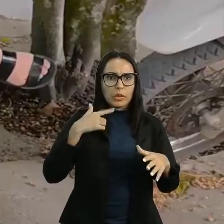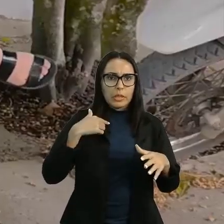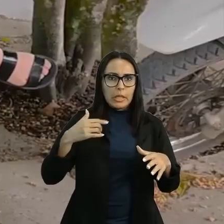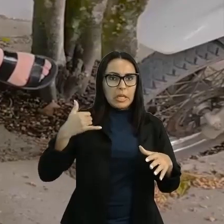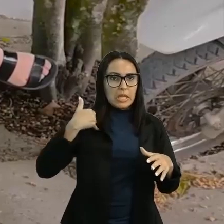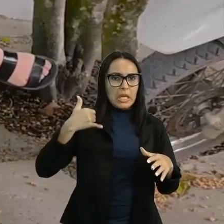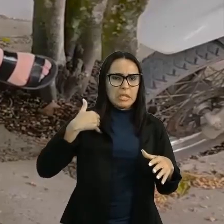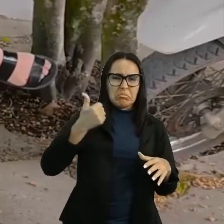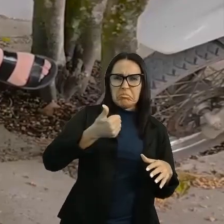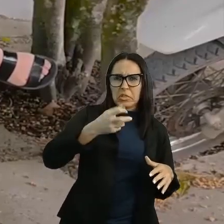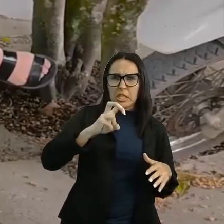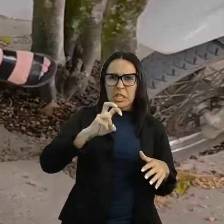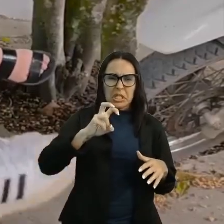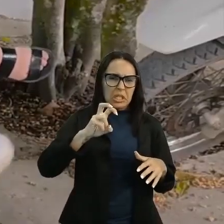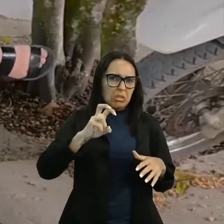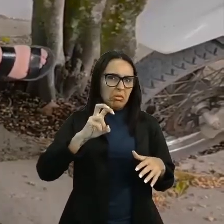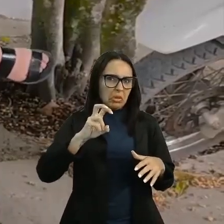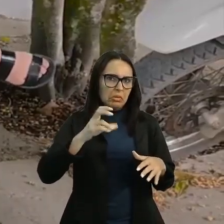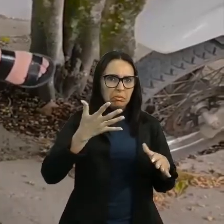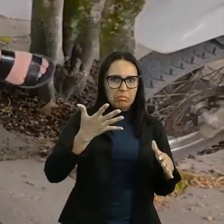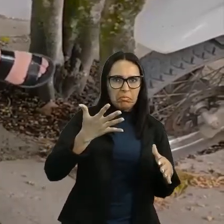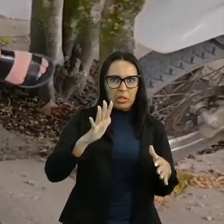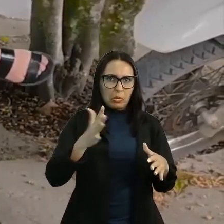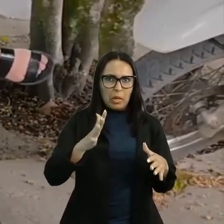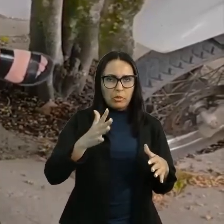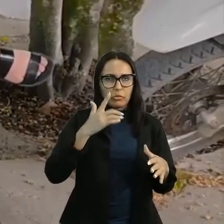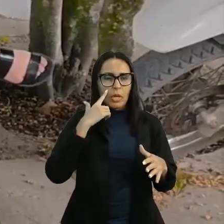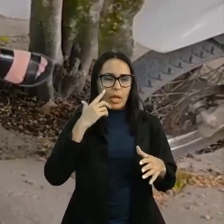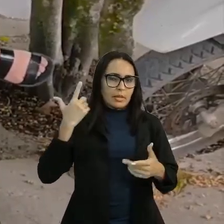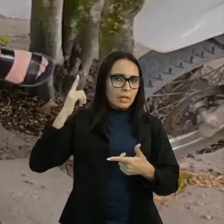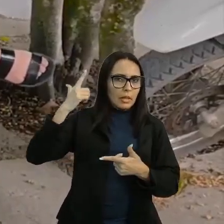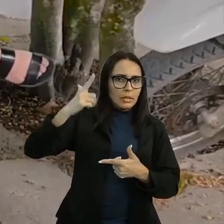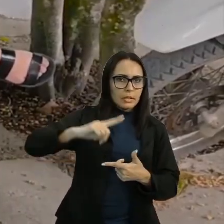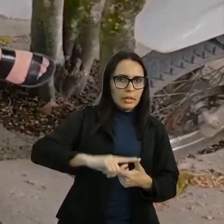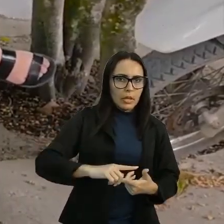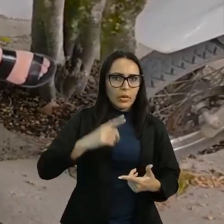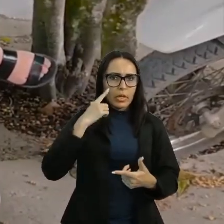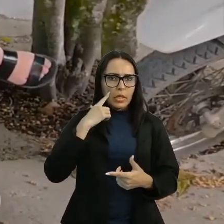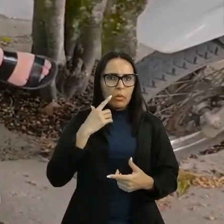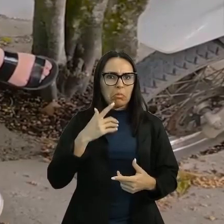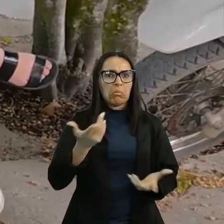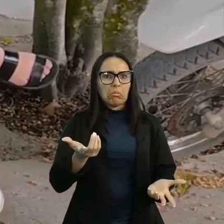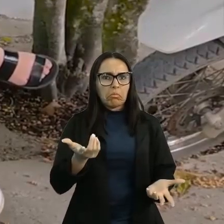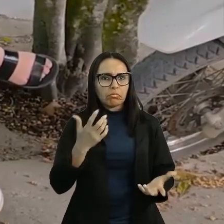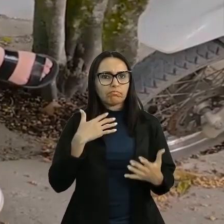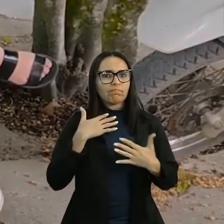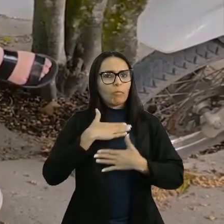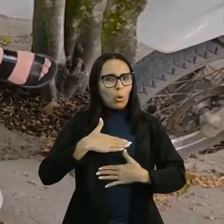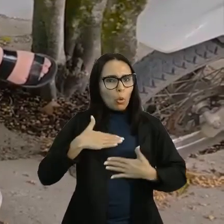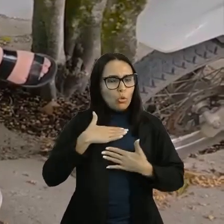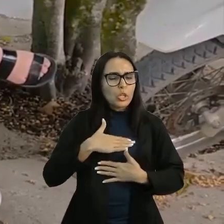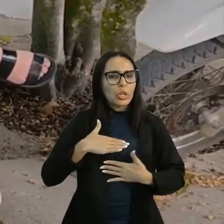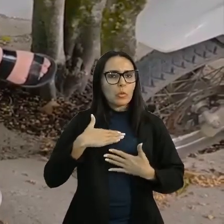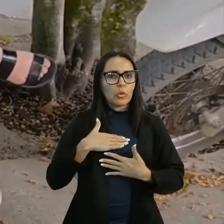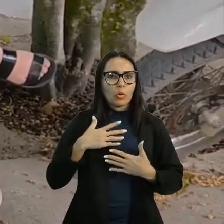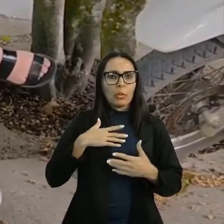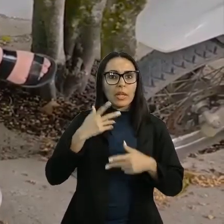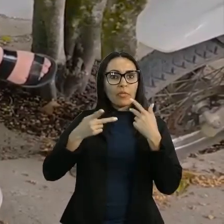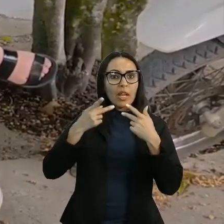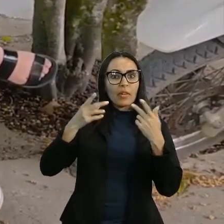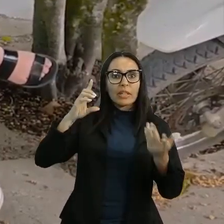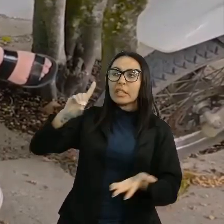Os inquisitivos, os aflitos, os que buscam dinheiro e só os curiosos.